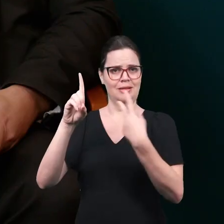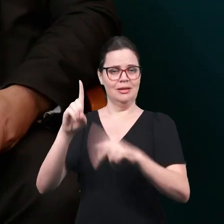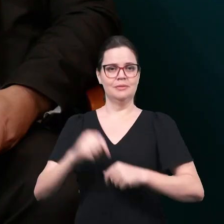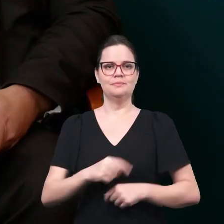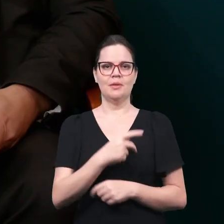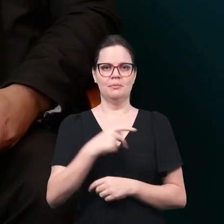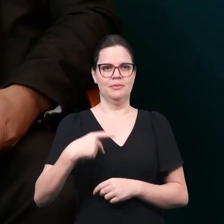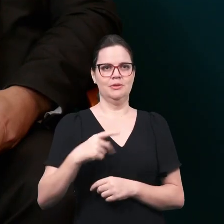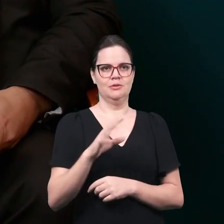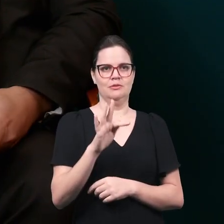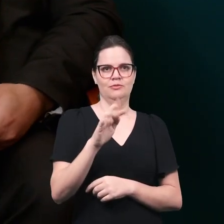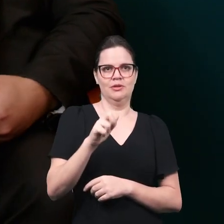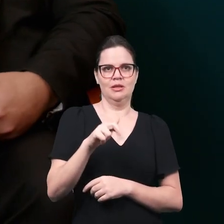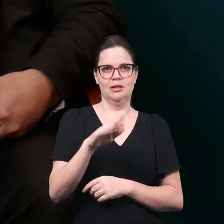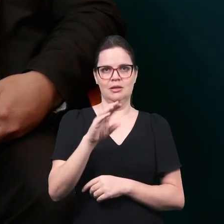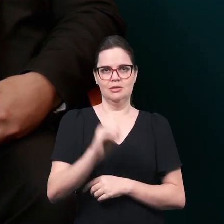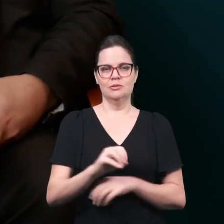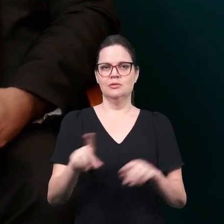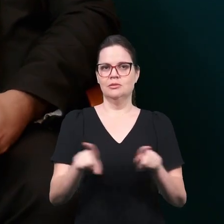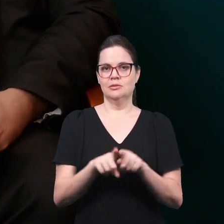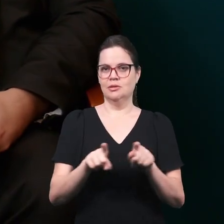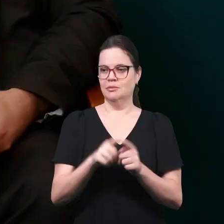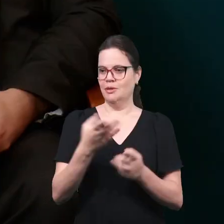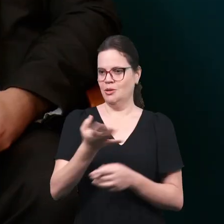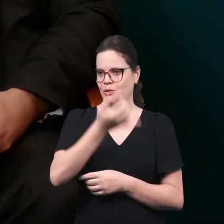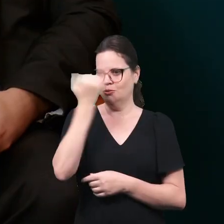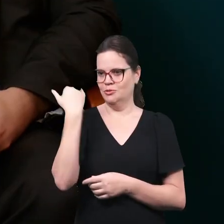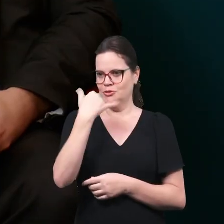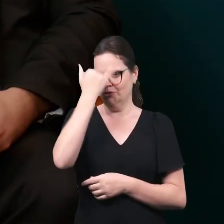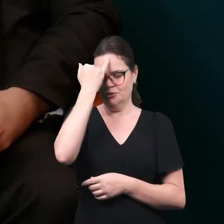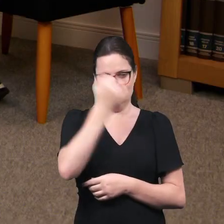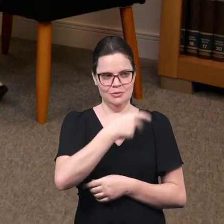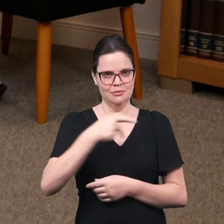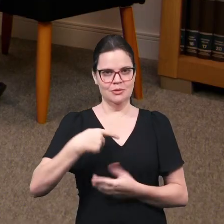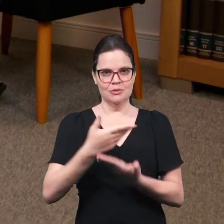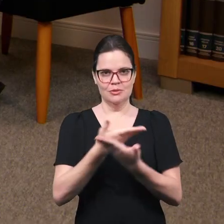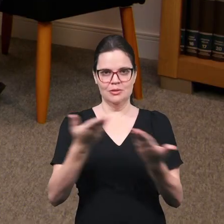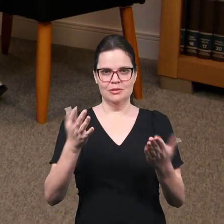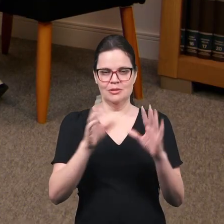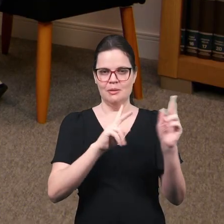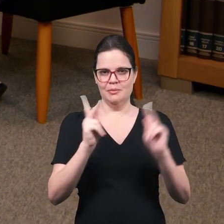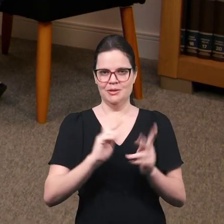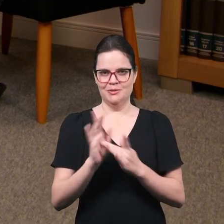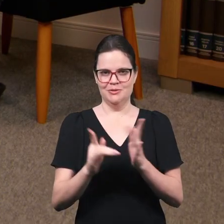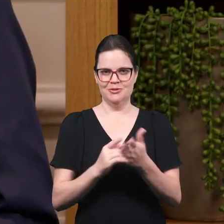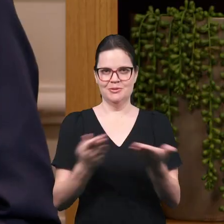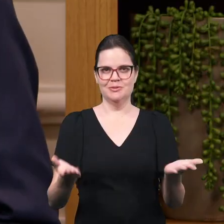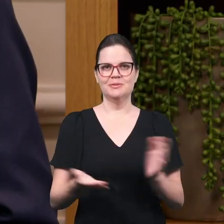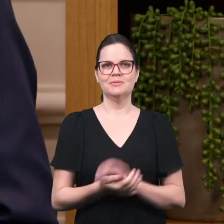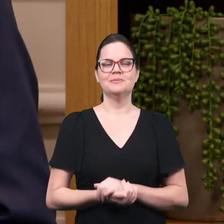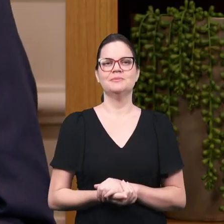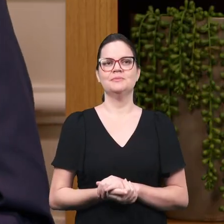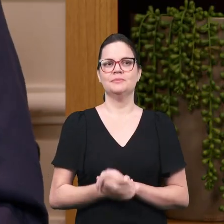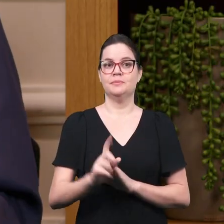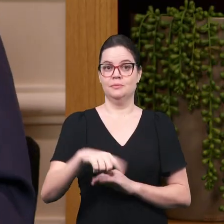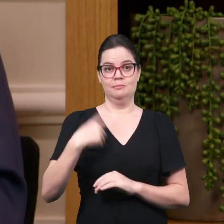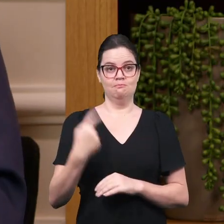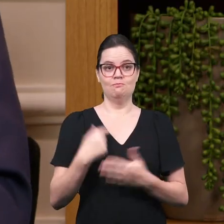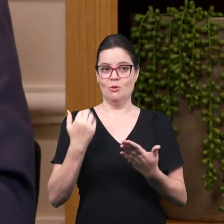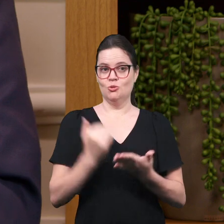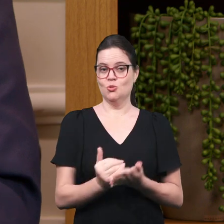Fernando. A paz do Senhor, pastor Márcio, ungido Josimar, todos os irmãos. Glória a Deus. Nós estamos